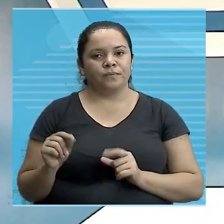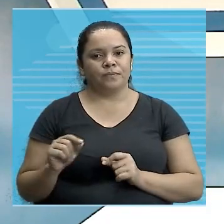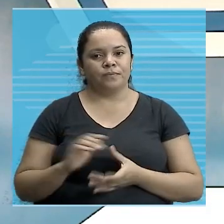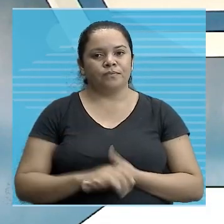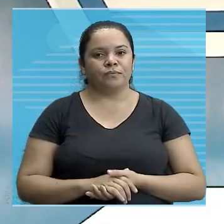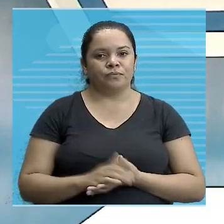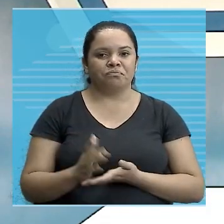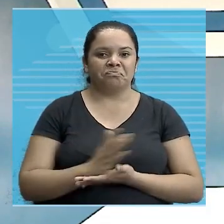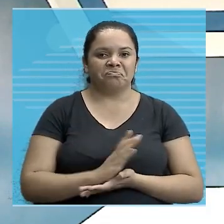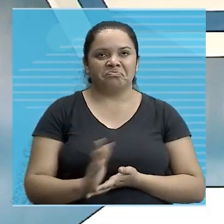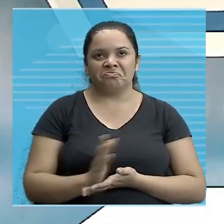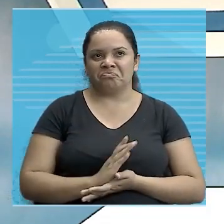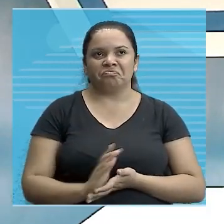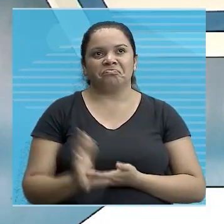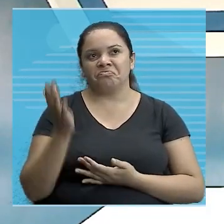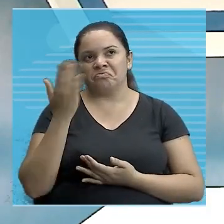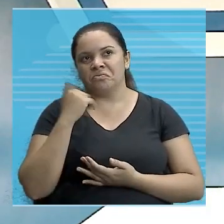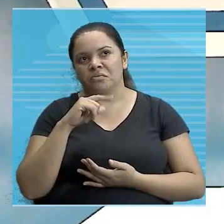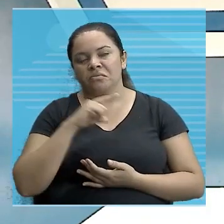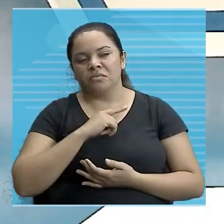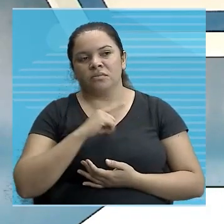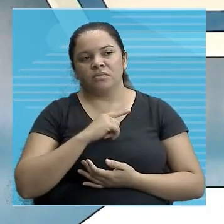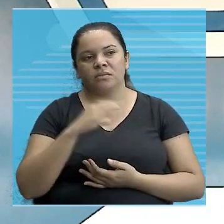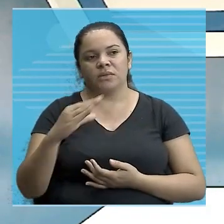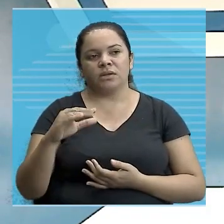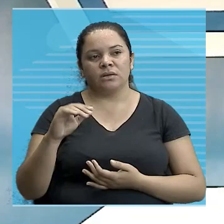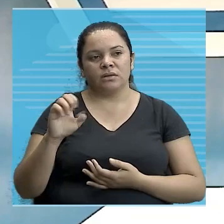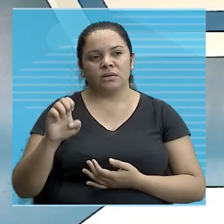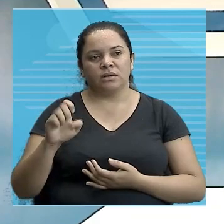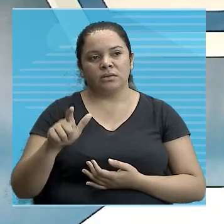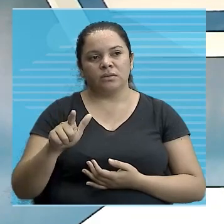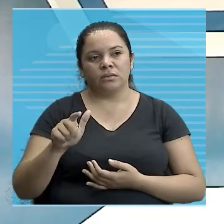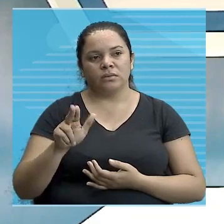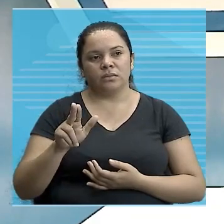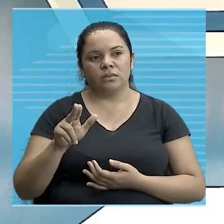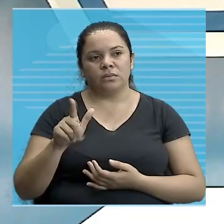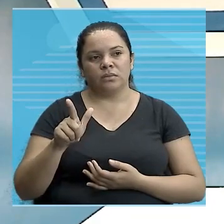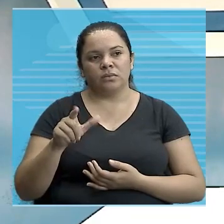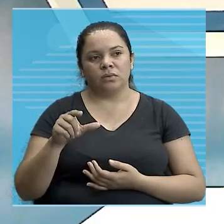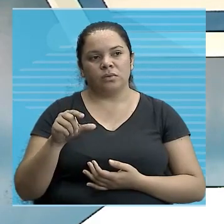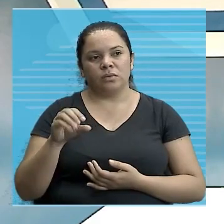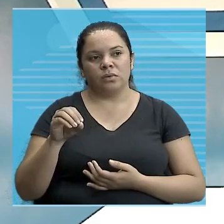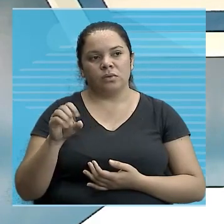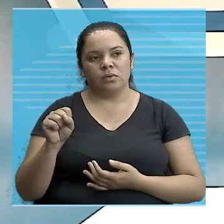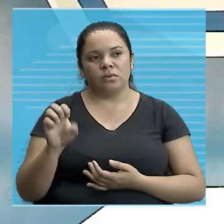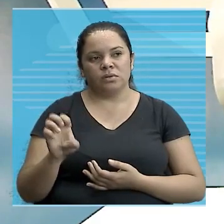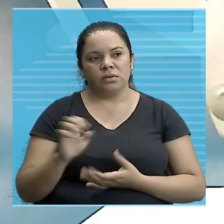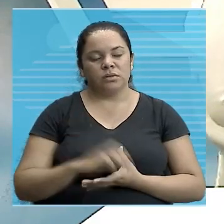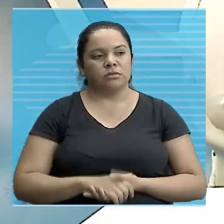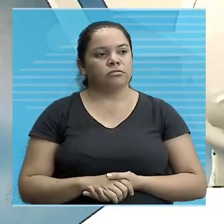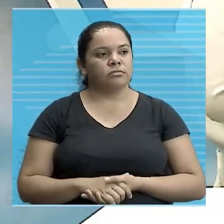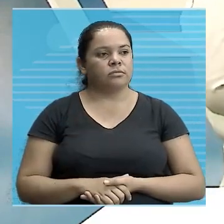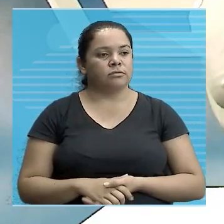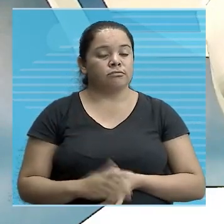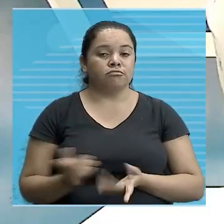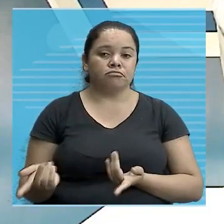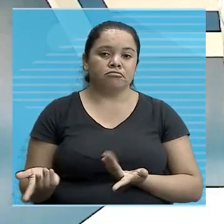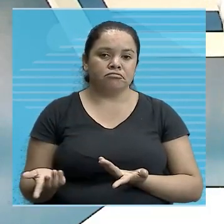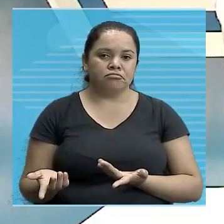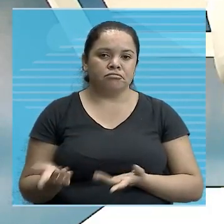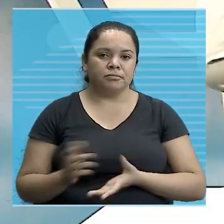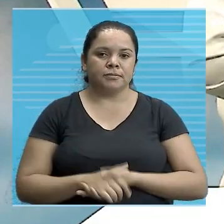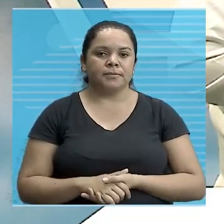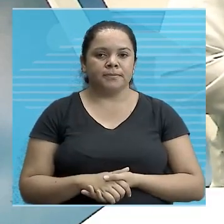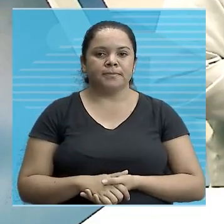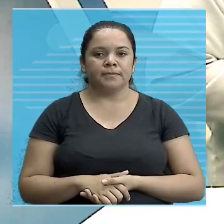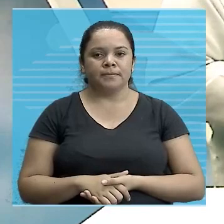celulose, come alguma coisa que tenha celulose, tá? Esta alguma coisa, ela